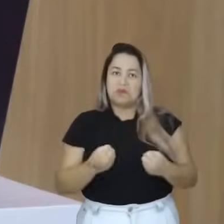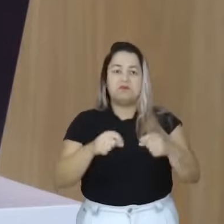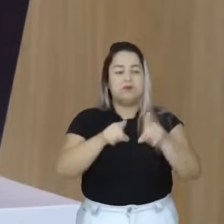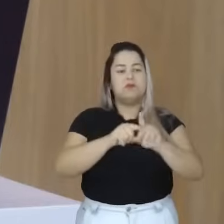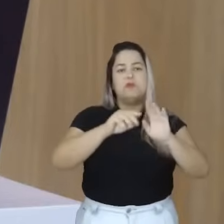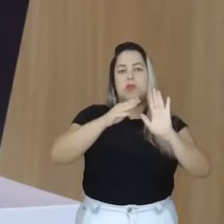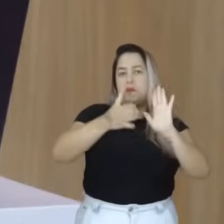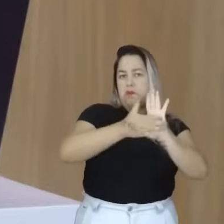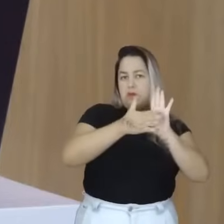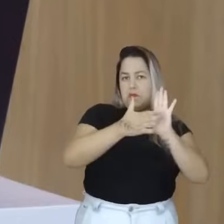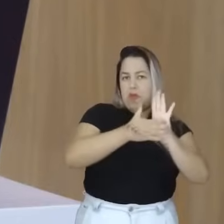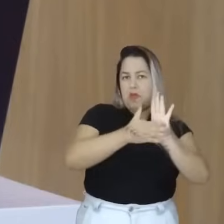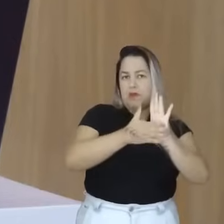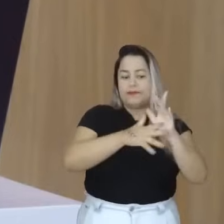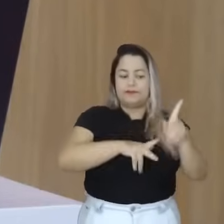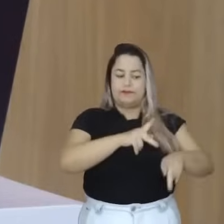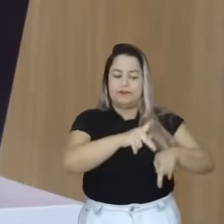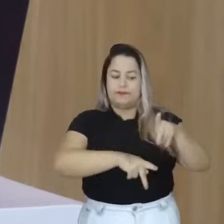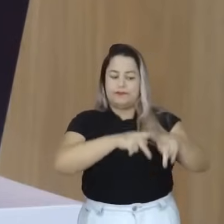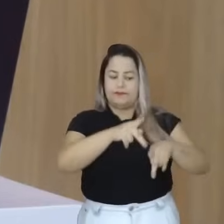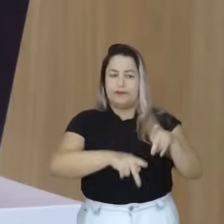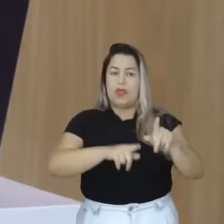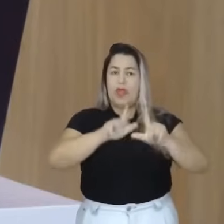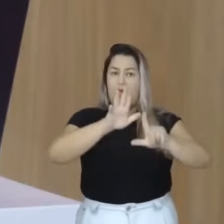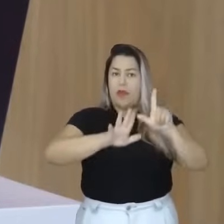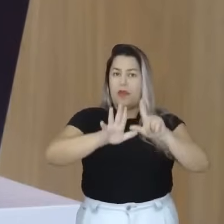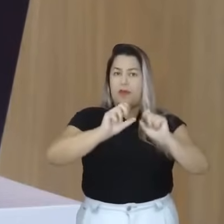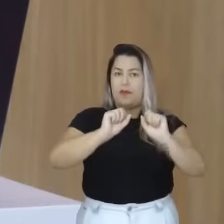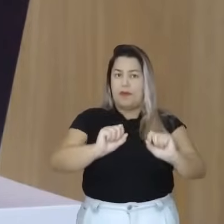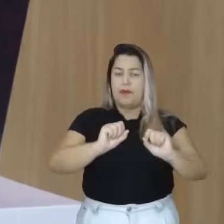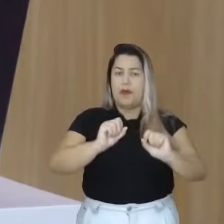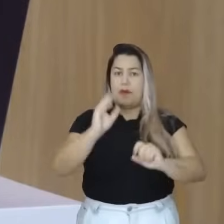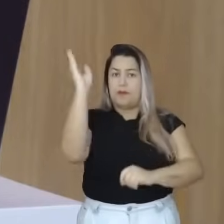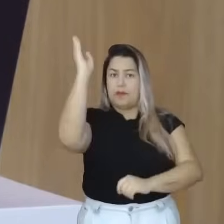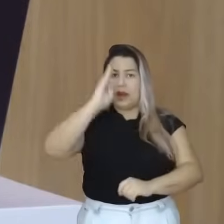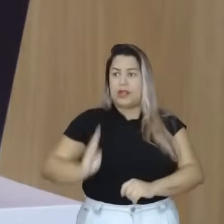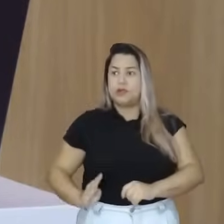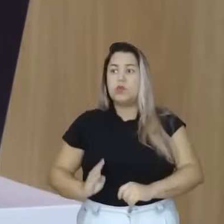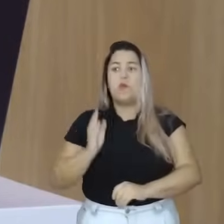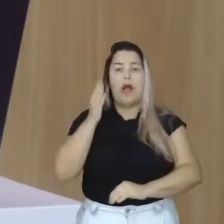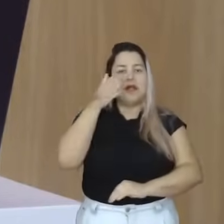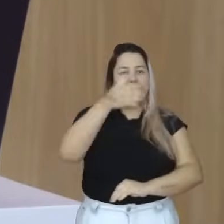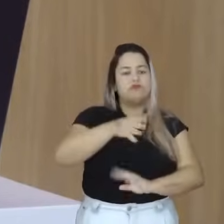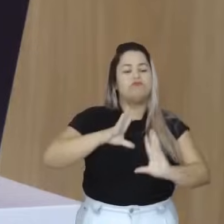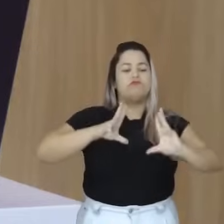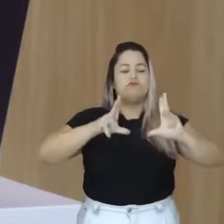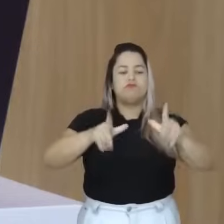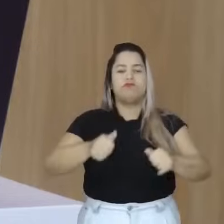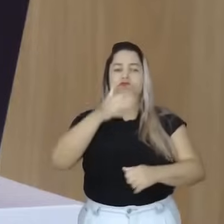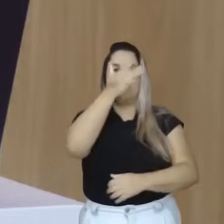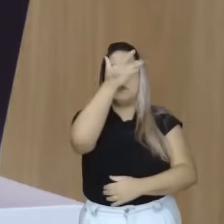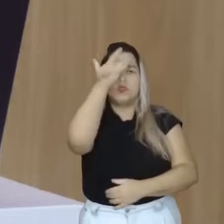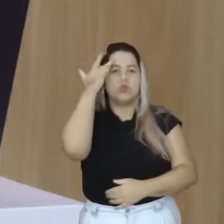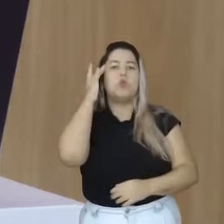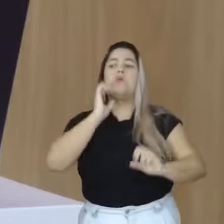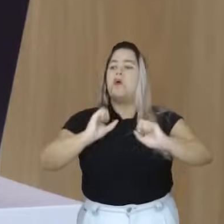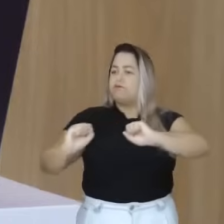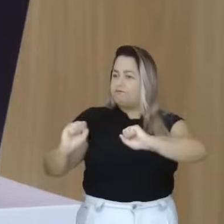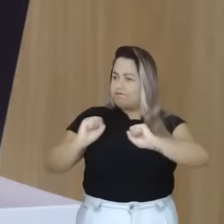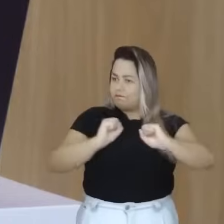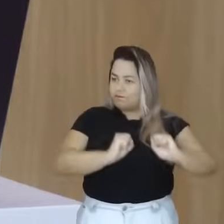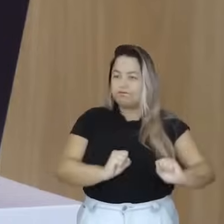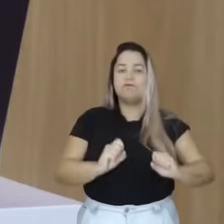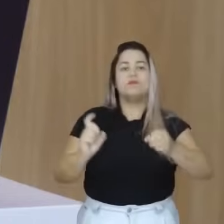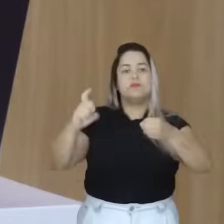da população e lançou a plataforma Brasil Participativo, onde todo cidadão e toda cidadã pôde votar